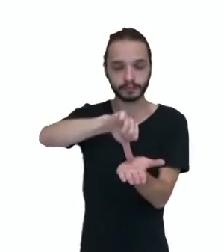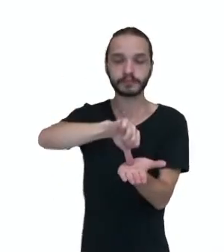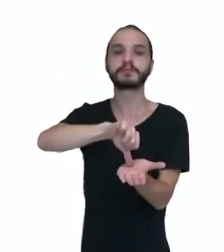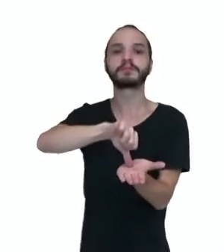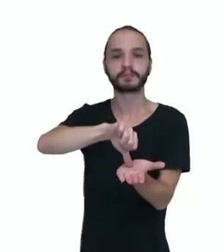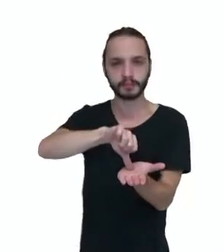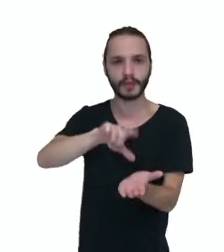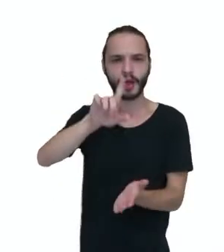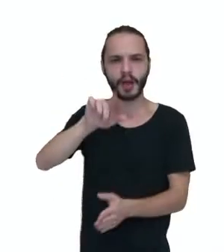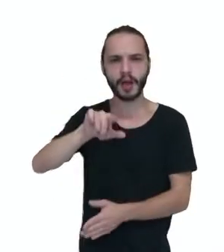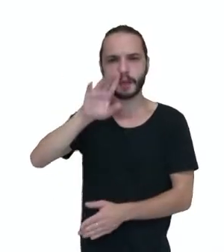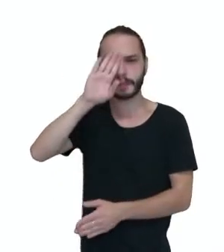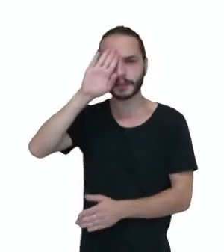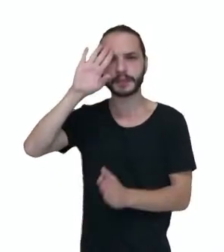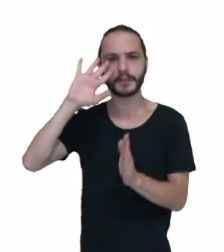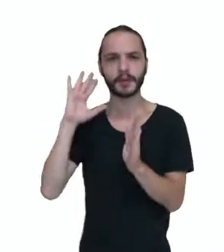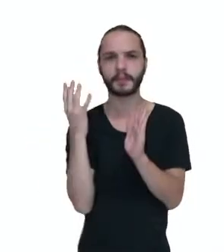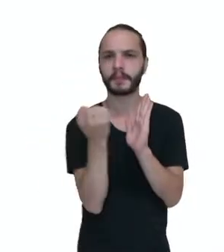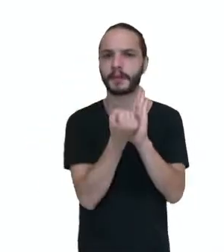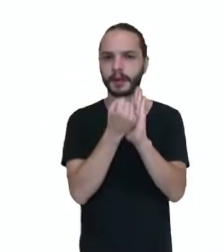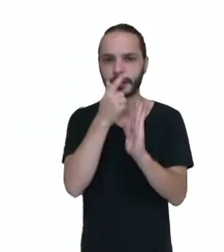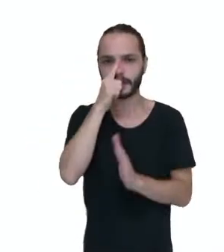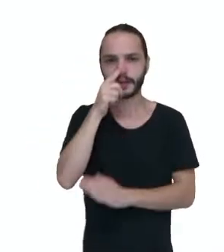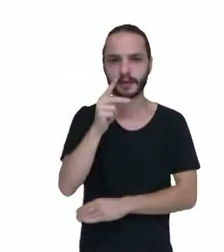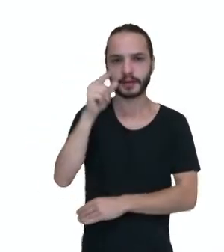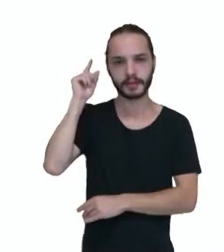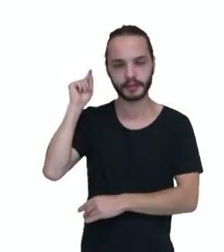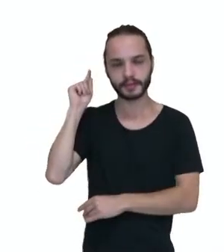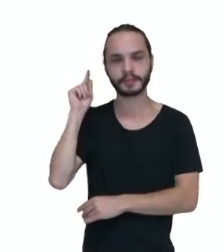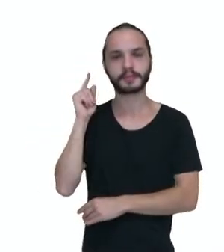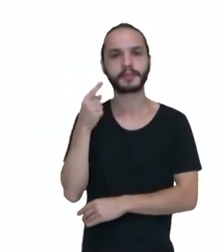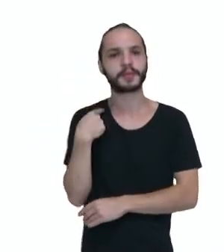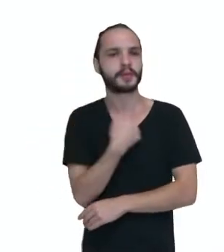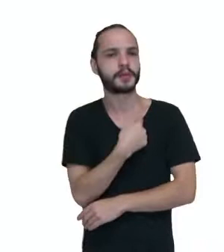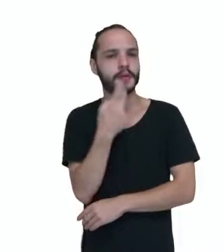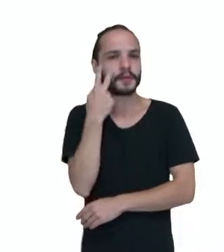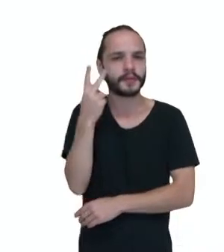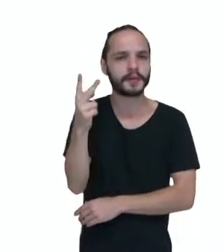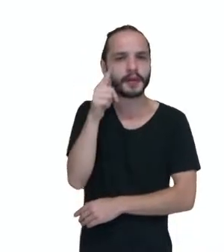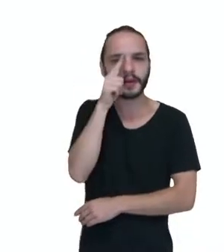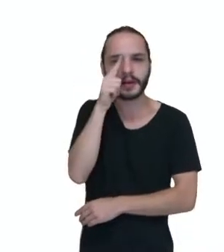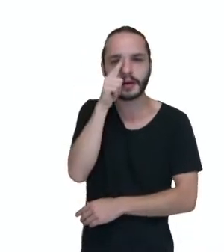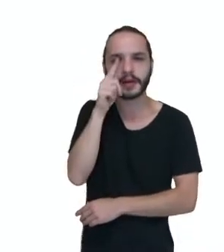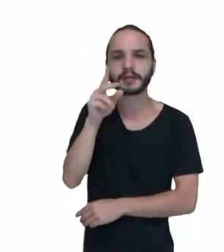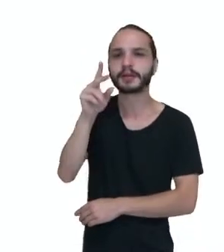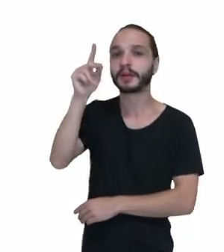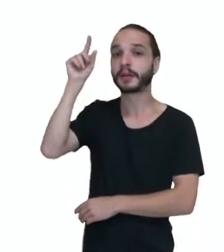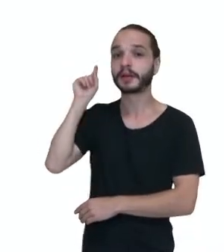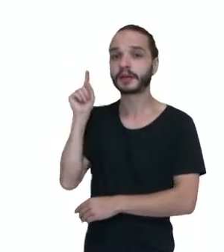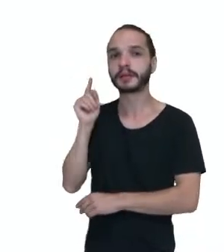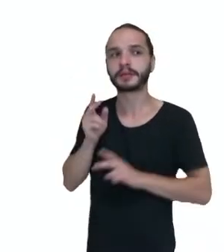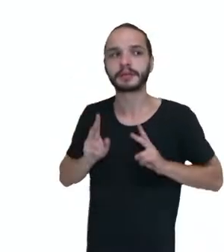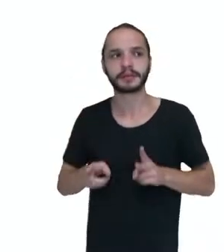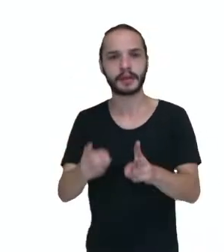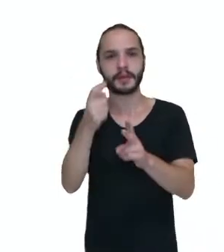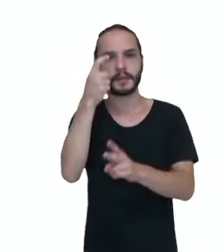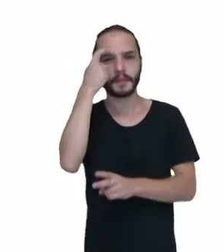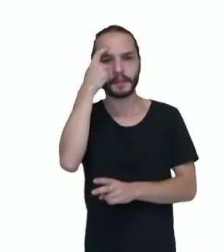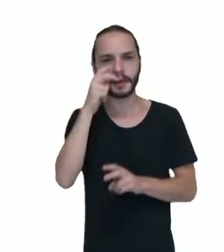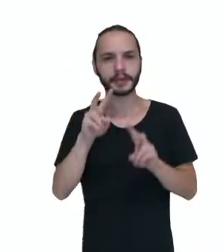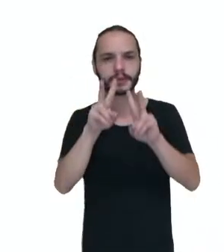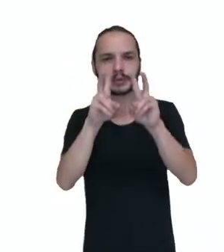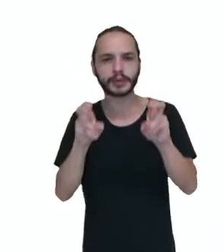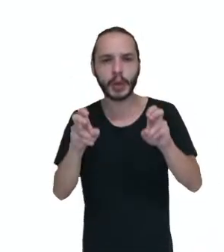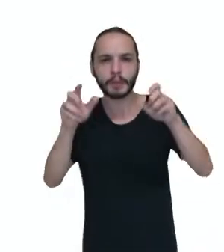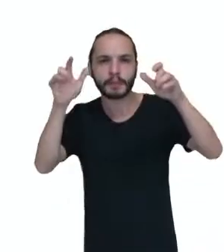principais símbolos da Grécia Antiga. Geralmente, quando ouvimos falar em Grécia Antiga, logo pensamos nas ruínas dos